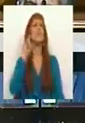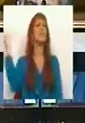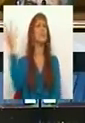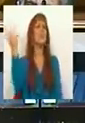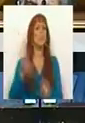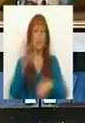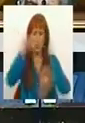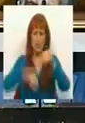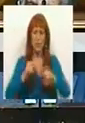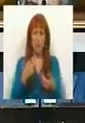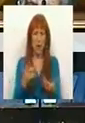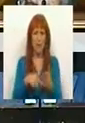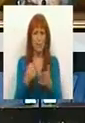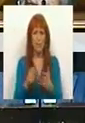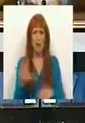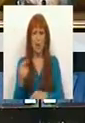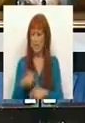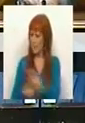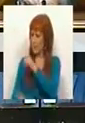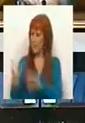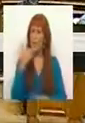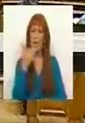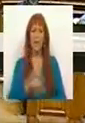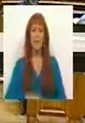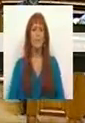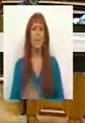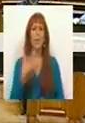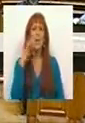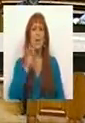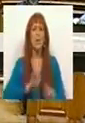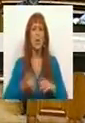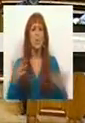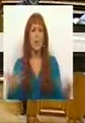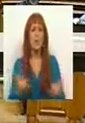prestigiados na votação que acabou de ocorrer há momentos. Muito obrigada. Muito obrigado, Sra. Deputada. Tem a palavra.